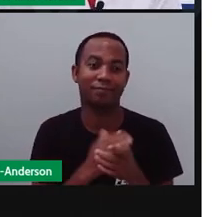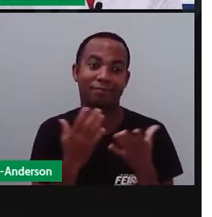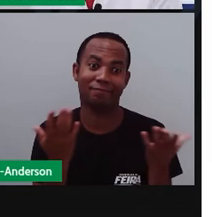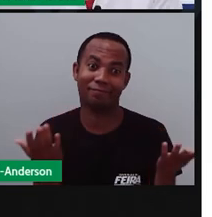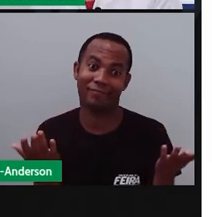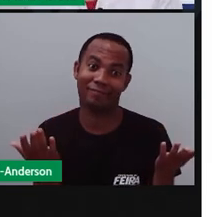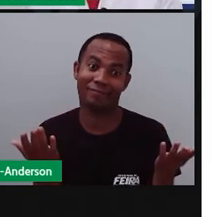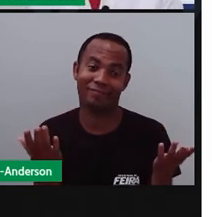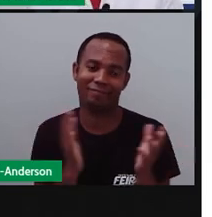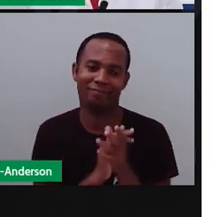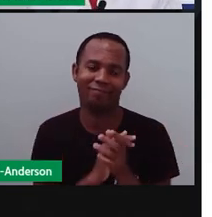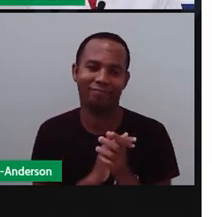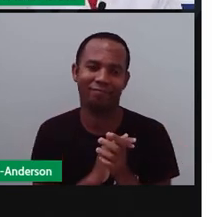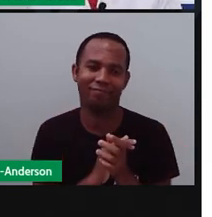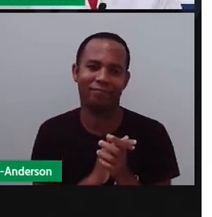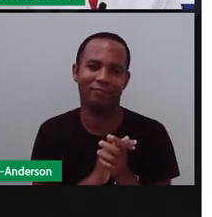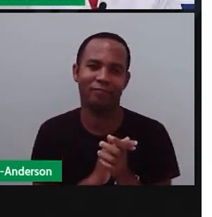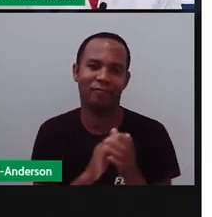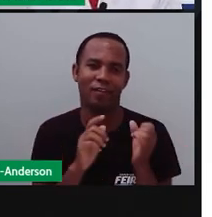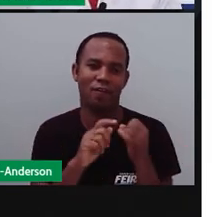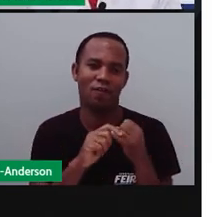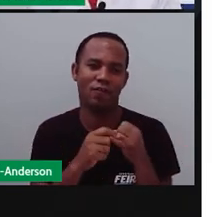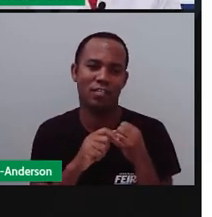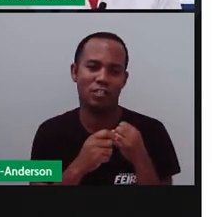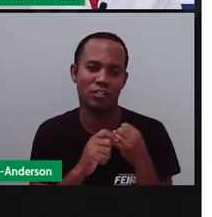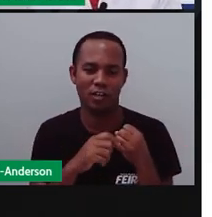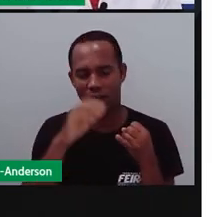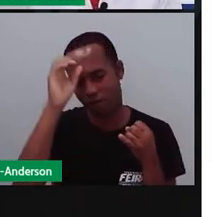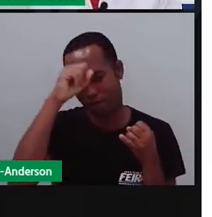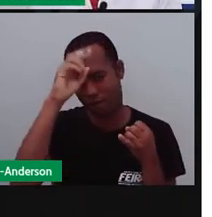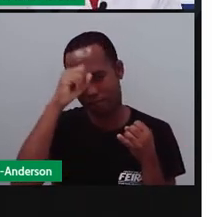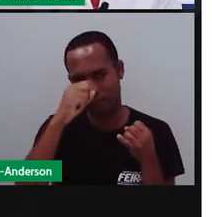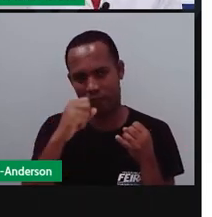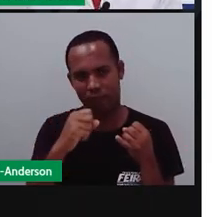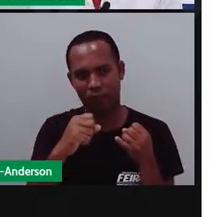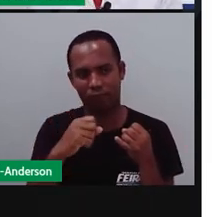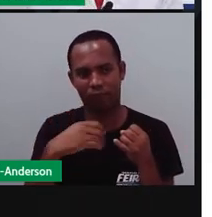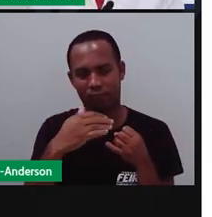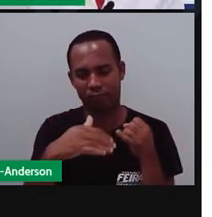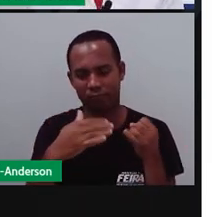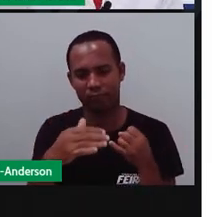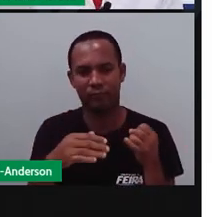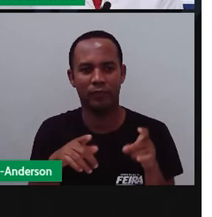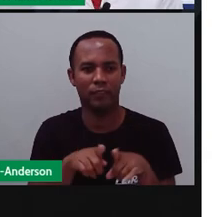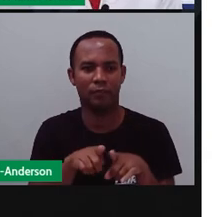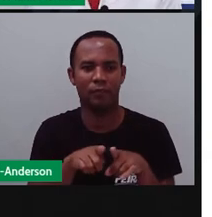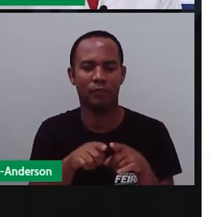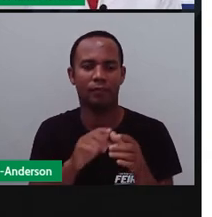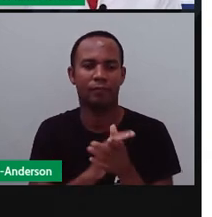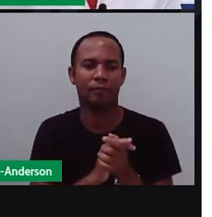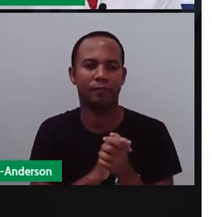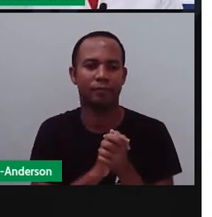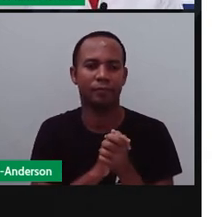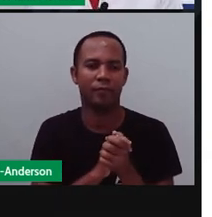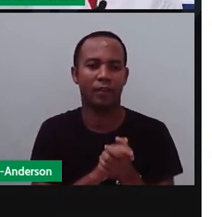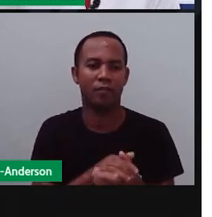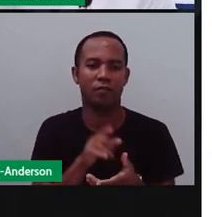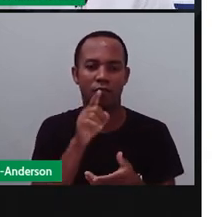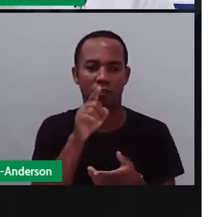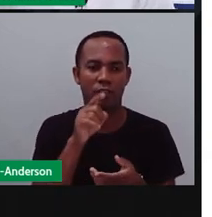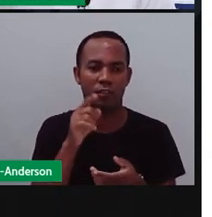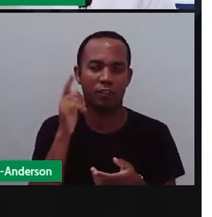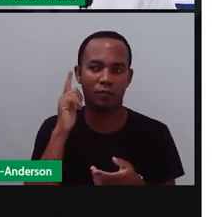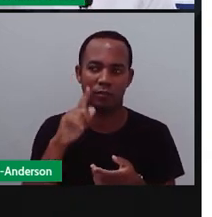galinha cozida. Feijão, eu sei fazer feijão. Aprendi a fazer feijão recente, inclusive. Tá? Bom, você consegue. E